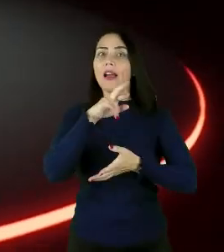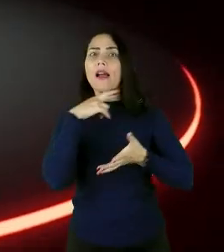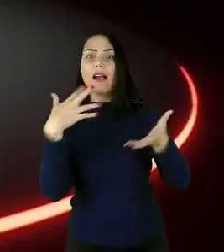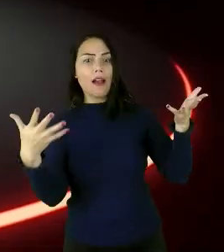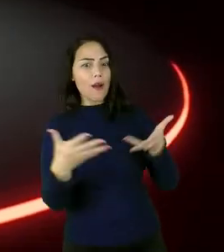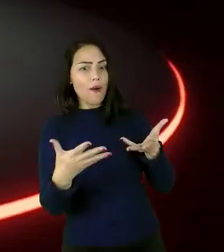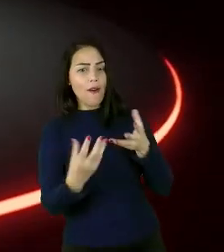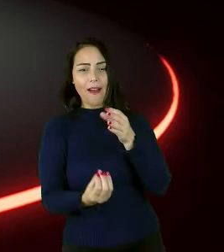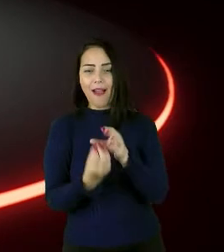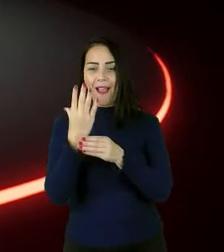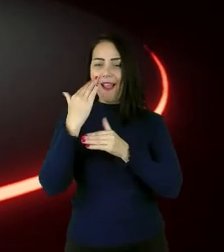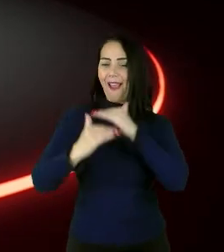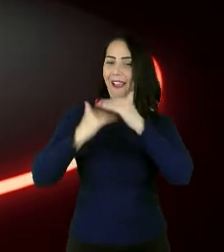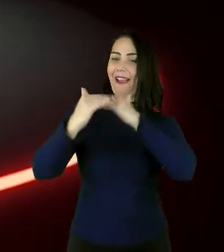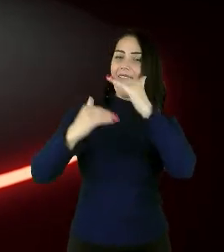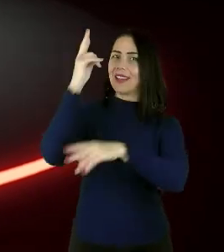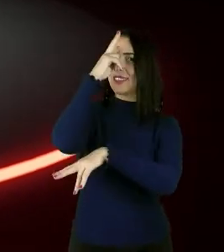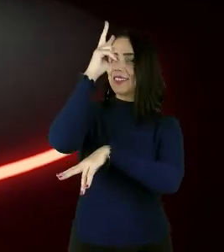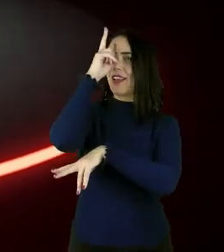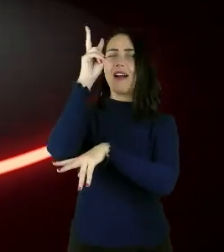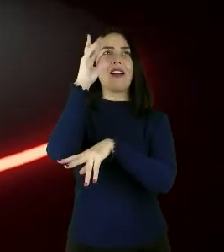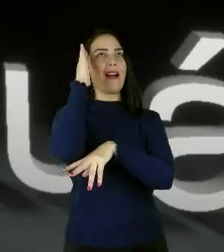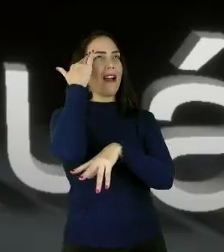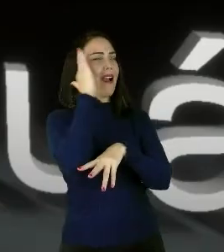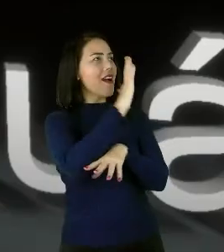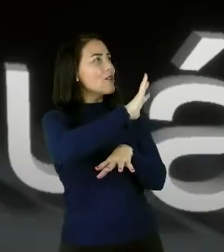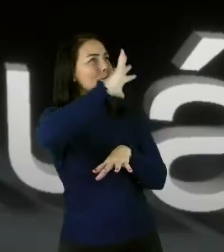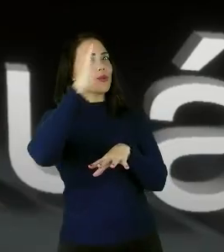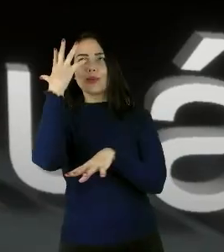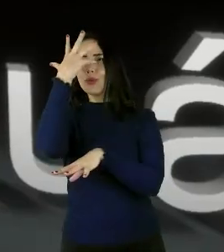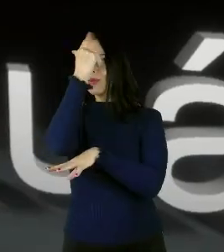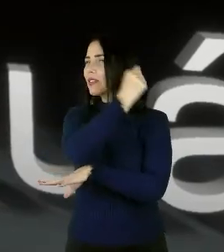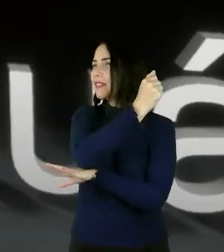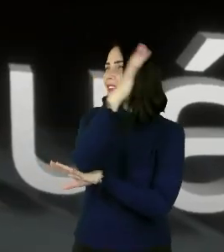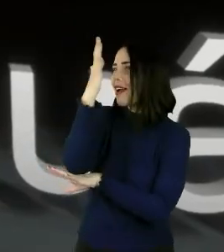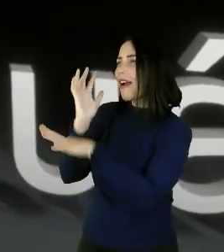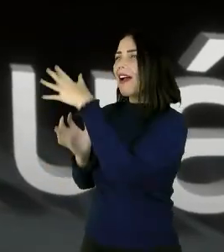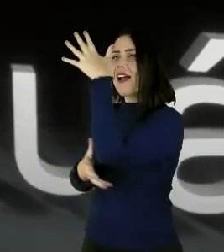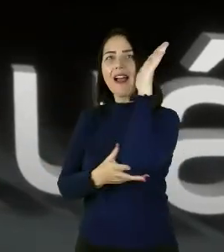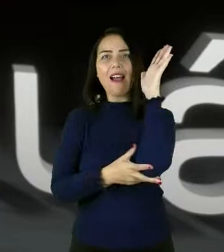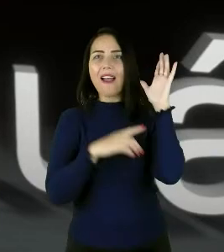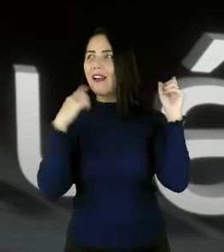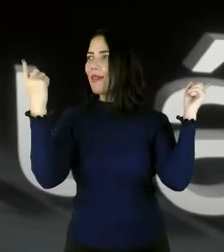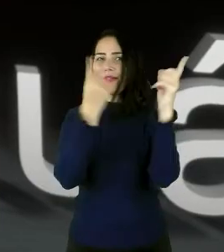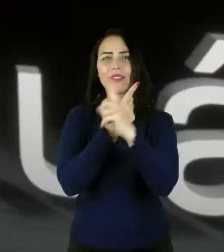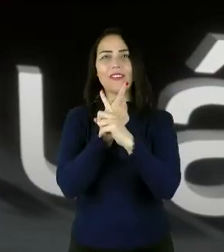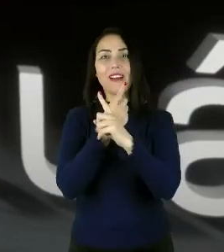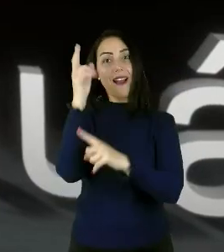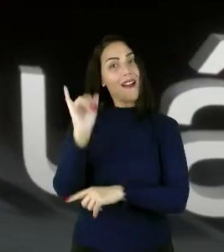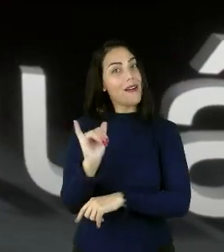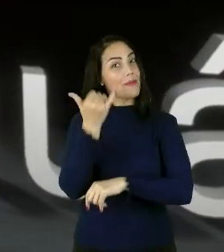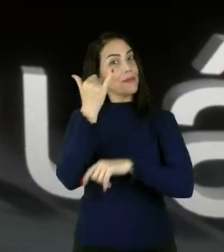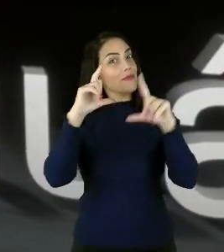ontem hoje construindo histórias e compreensões de paisagem à nossa volta aproveitando a memória fotográfica do